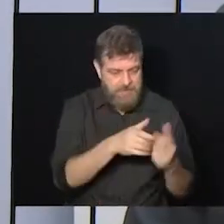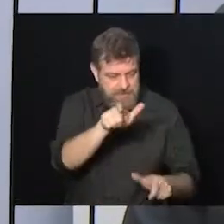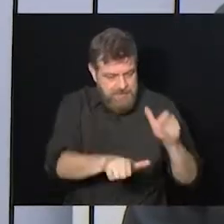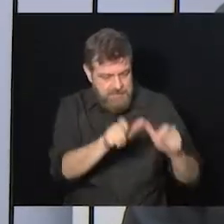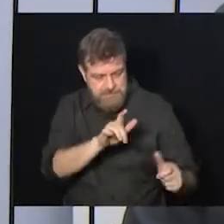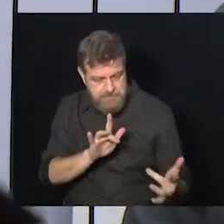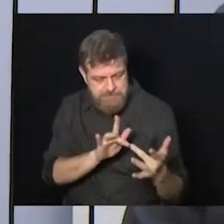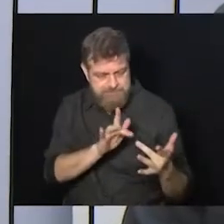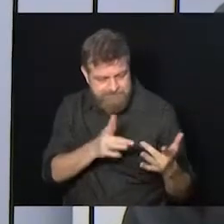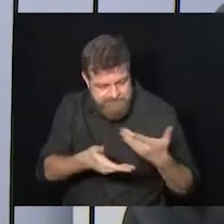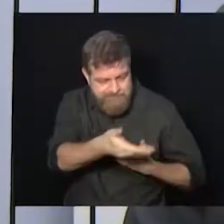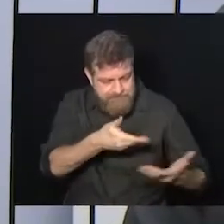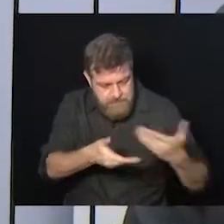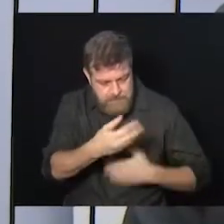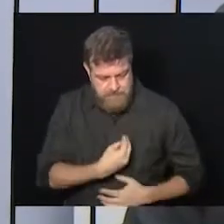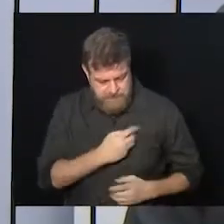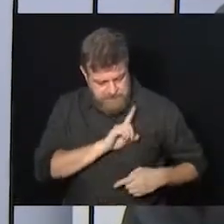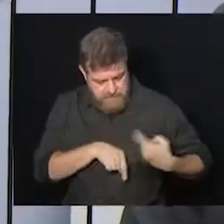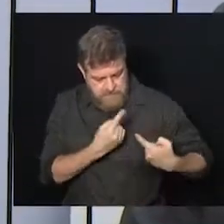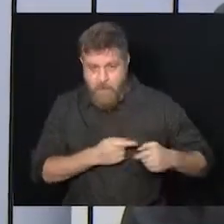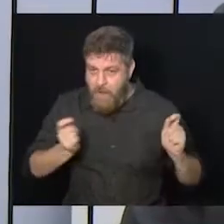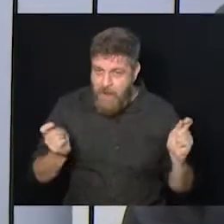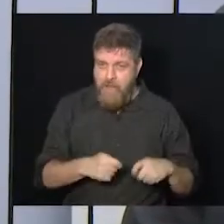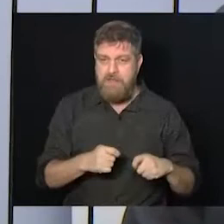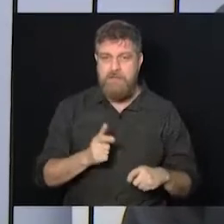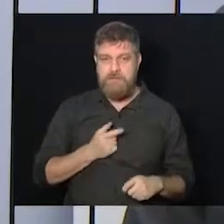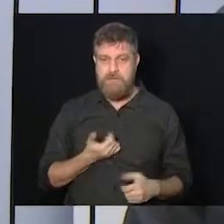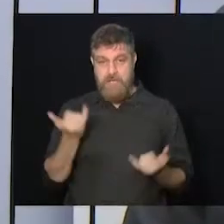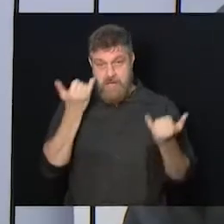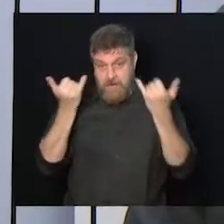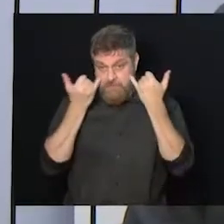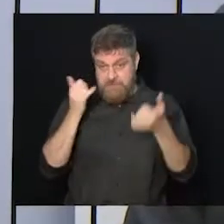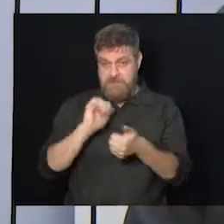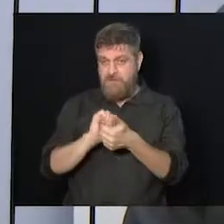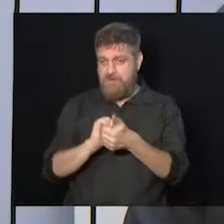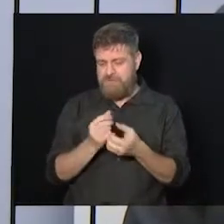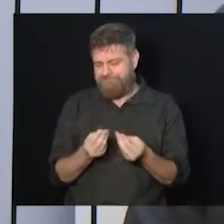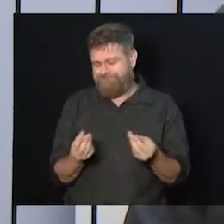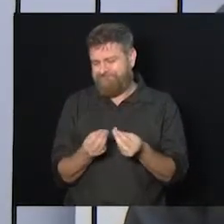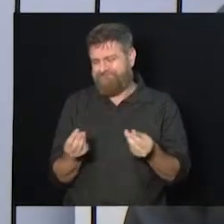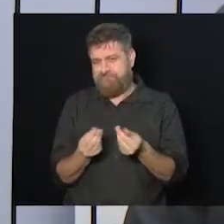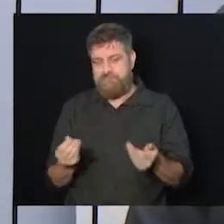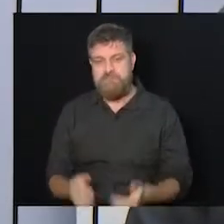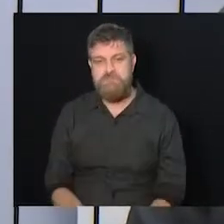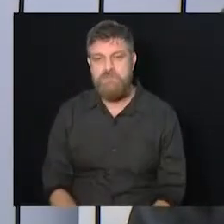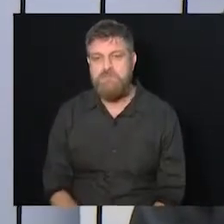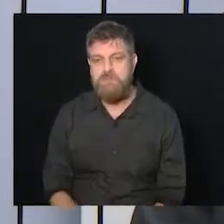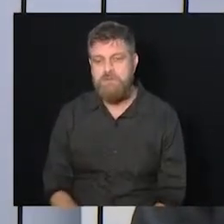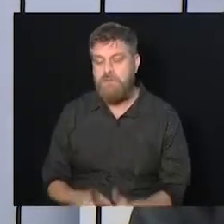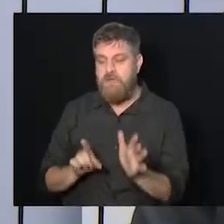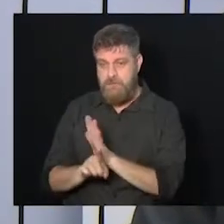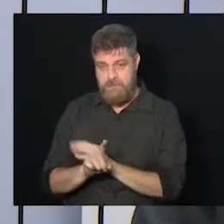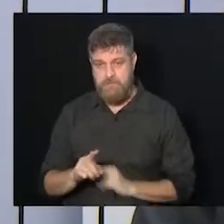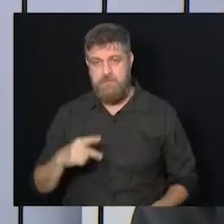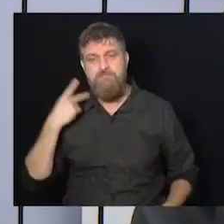pode transformar, pode mudar uma realidade, a informação de boa qualidade, né? Sim. E o senhor acredita, vereador,